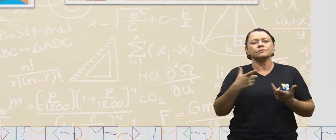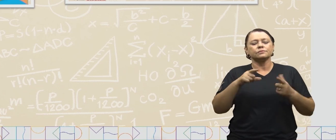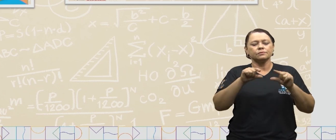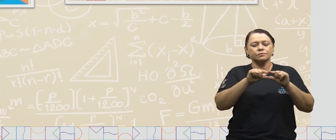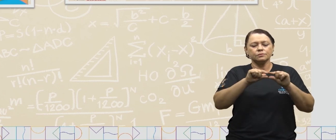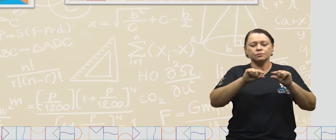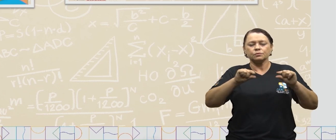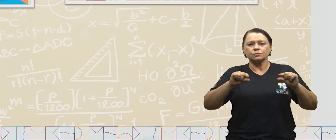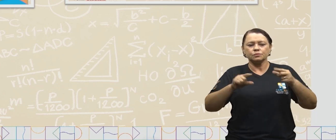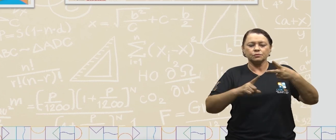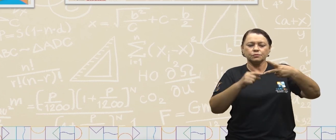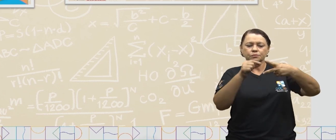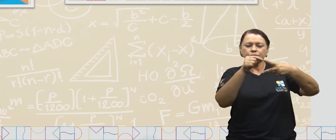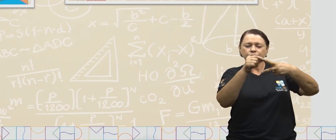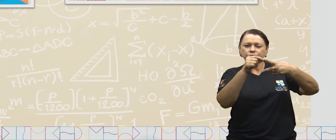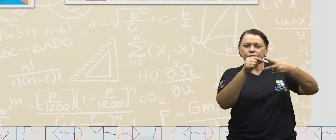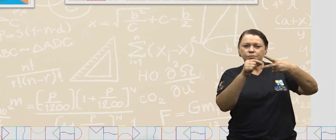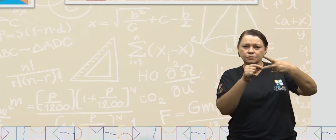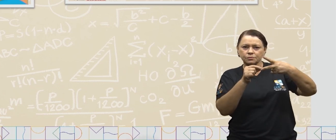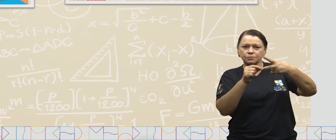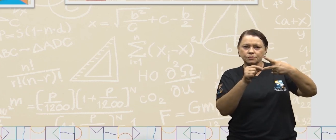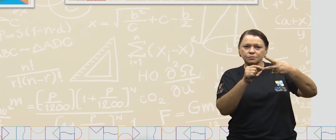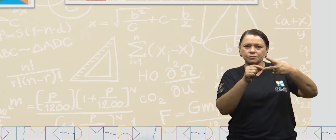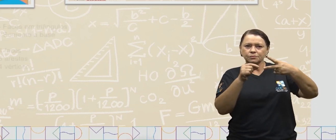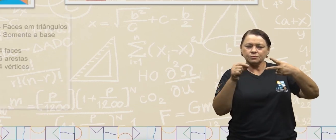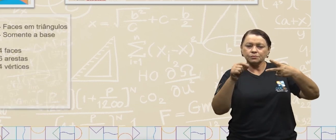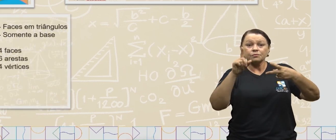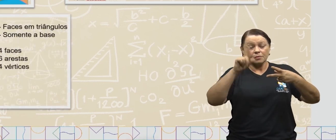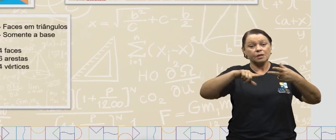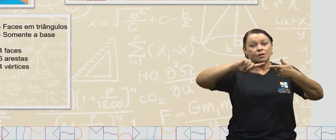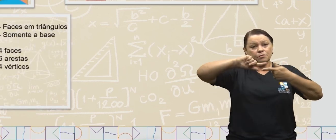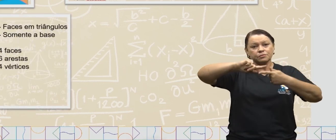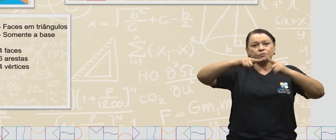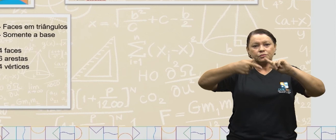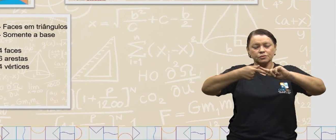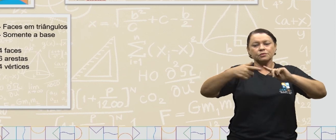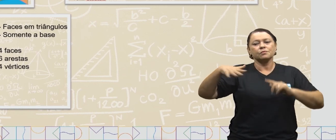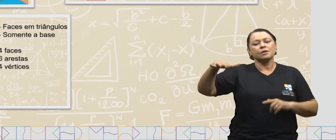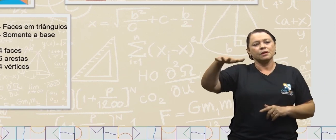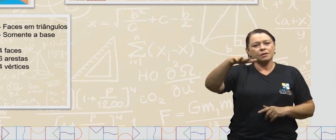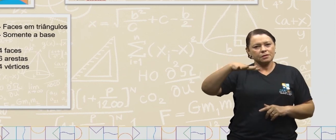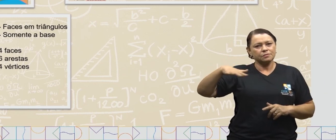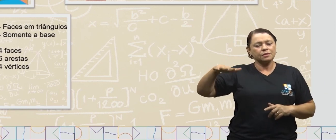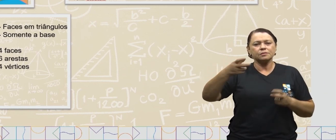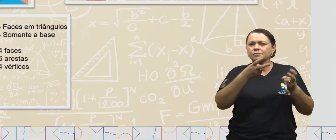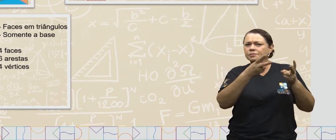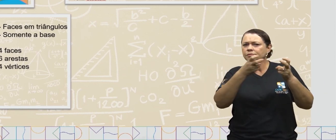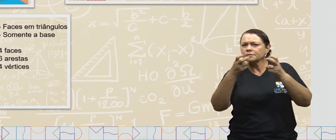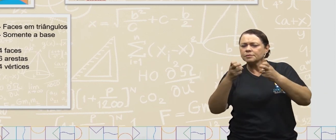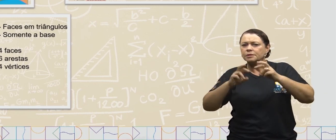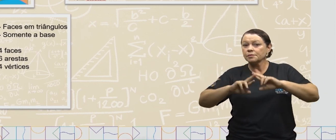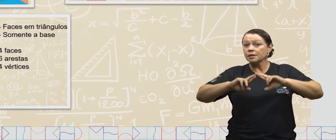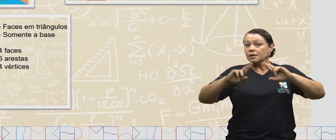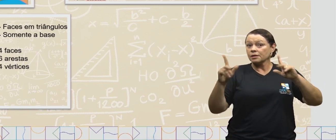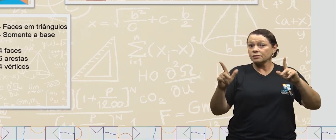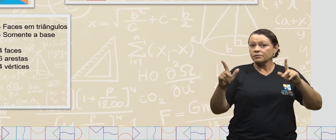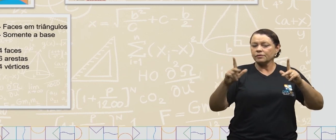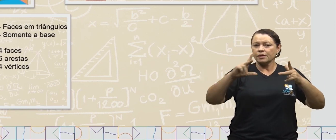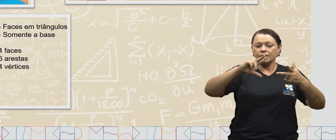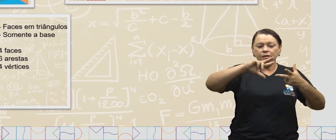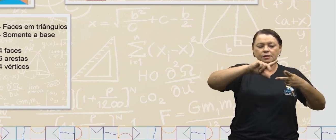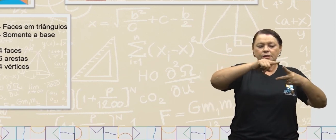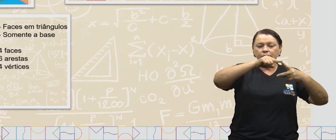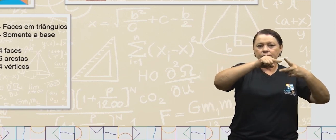por polígonos, que, por sua vez, são figuras geométricas espaciais. Para perceber a diferença entre